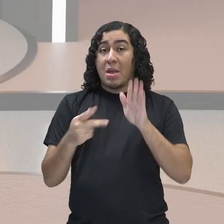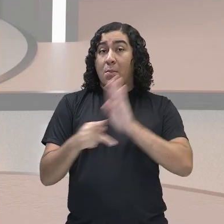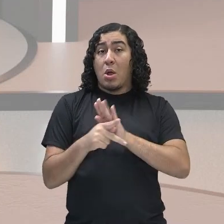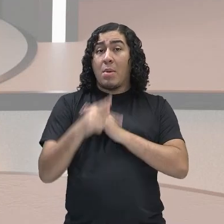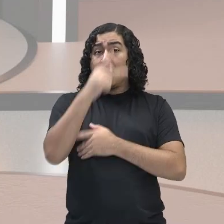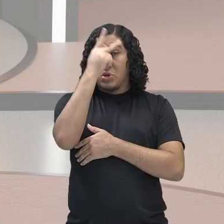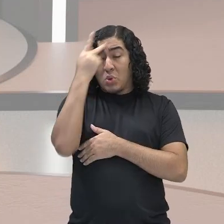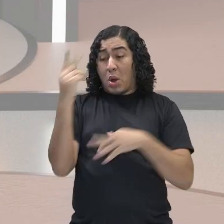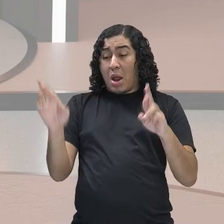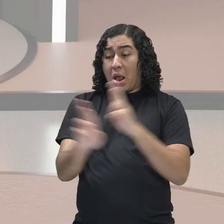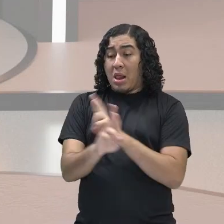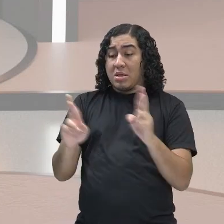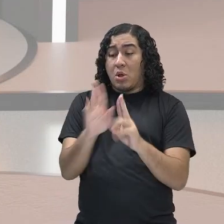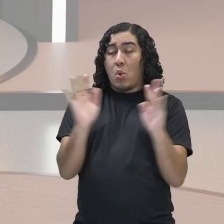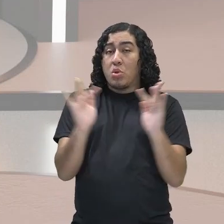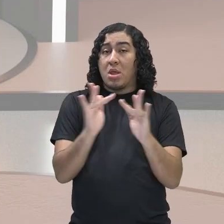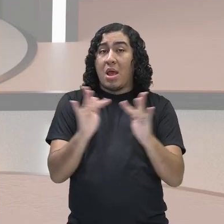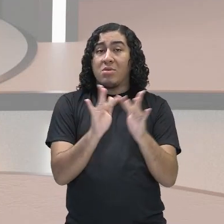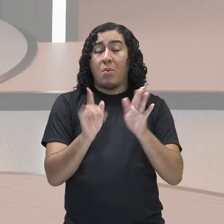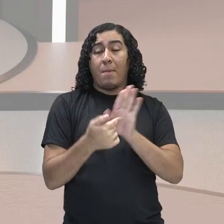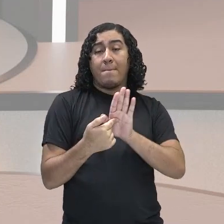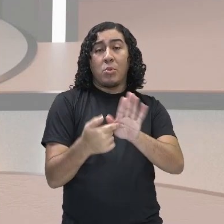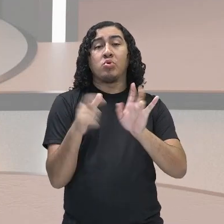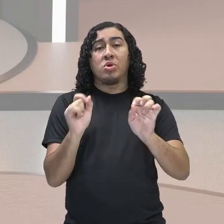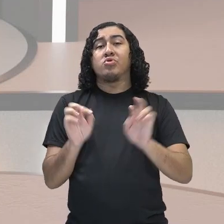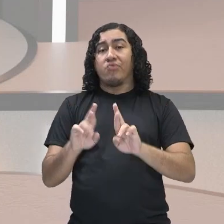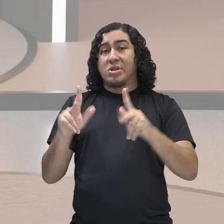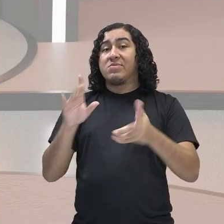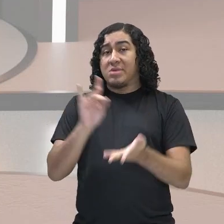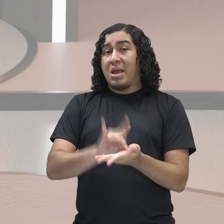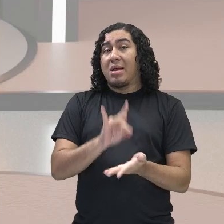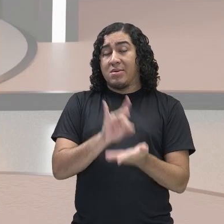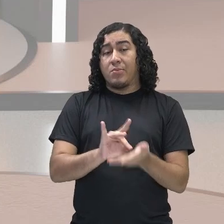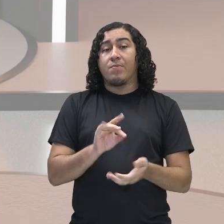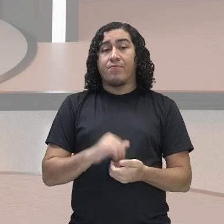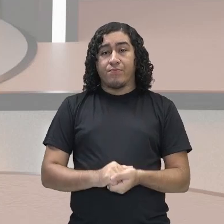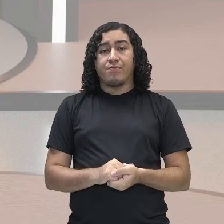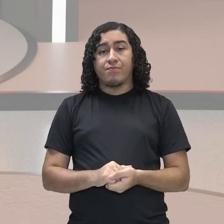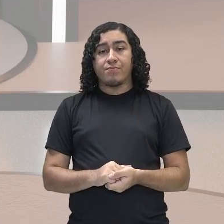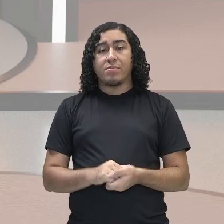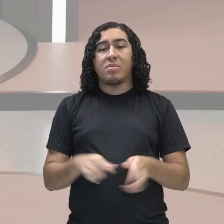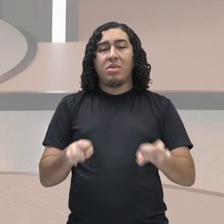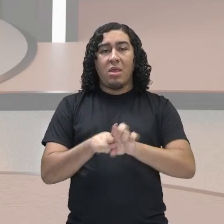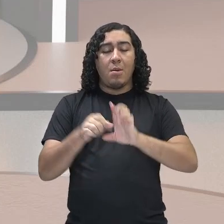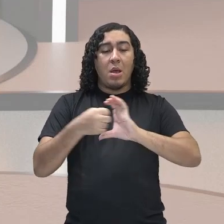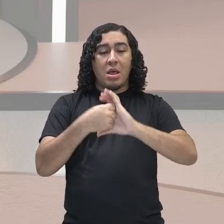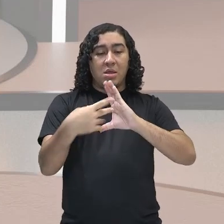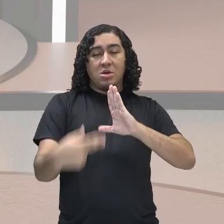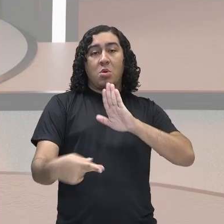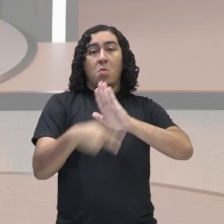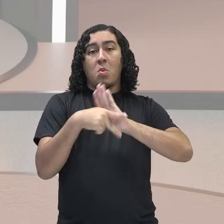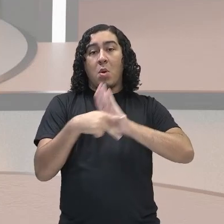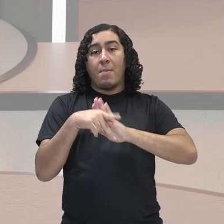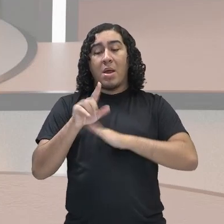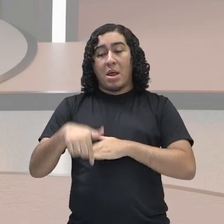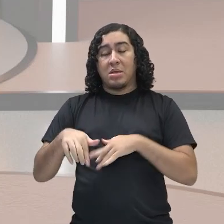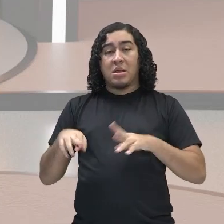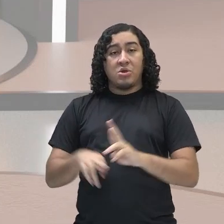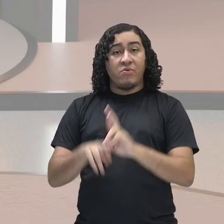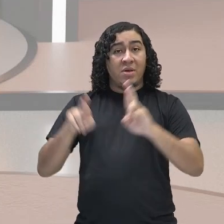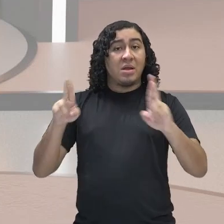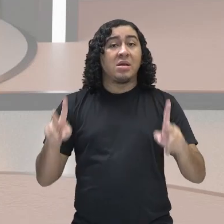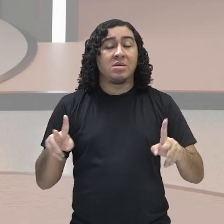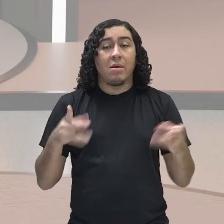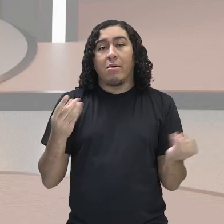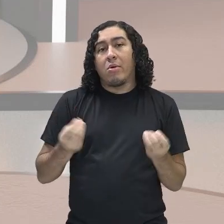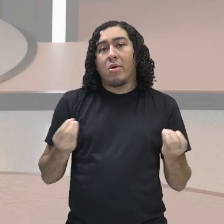se relacionam, que revelam uma diferença muito grande. E aí nós caracterizamos essas